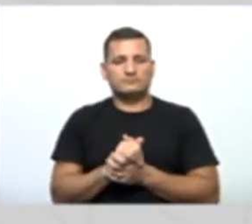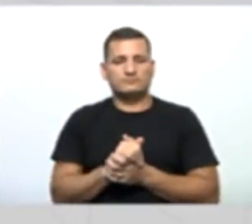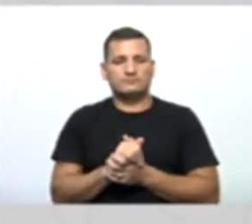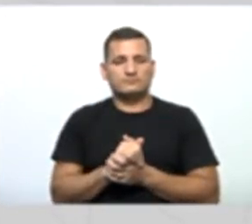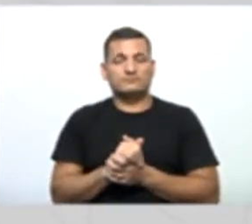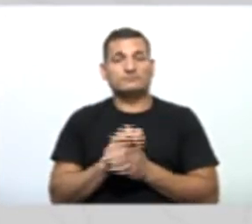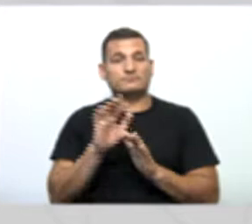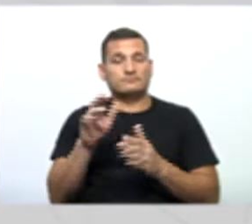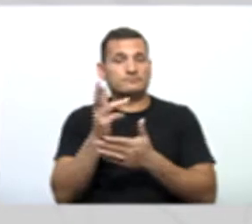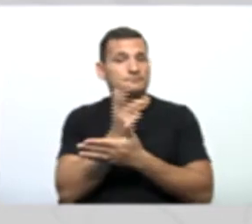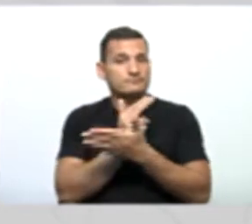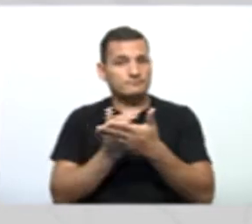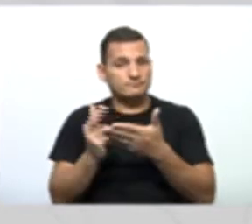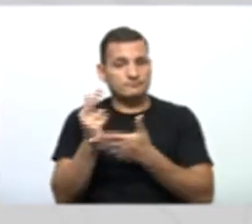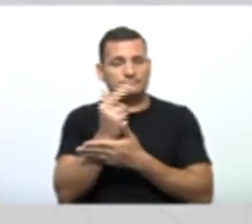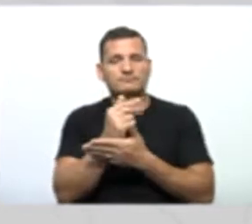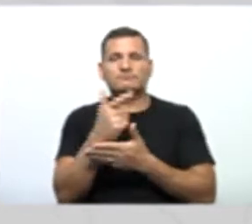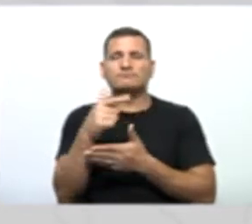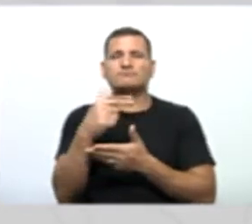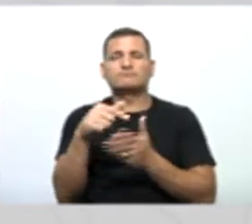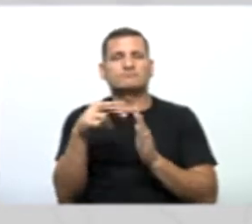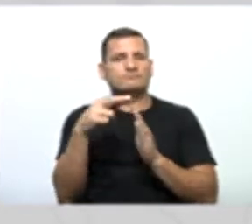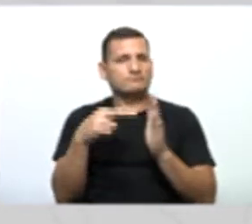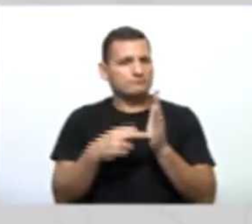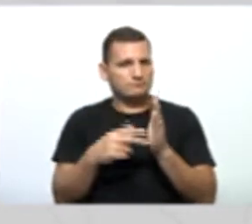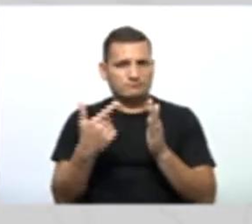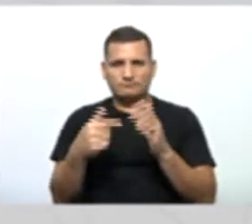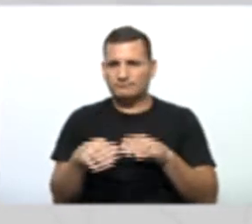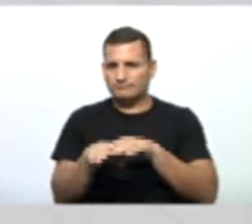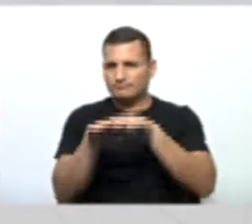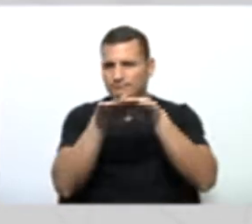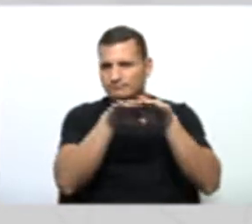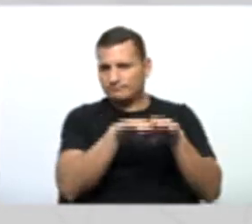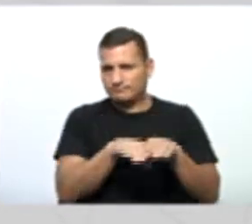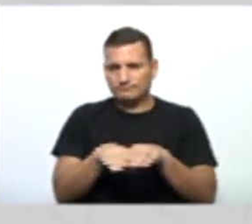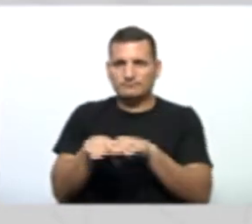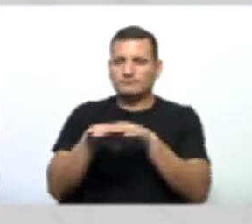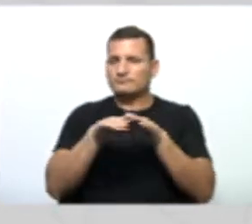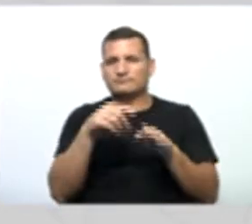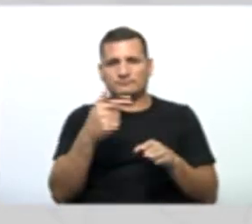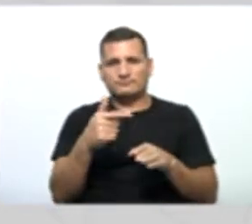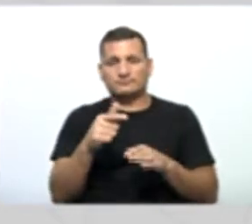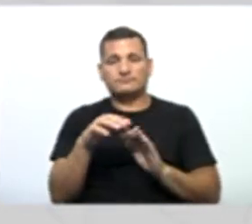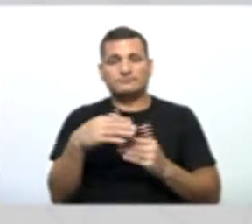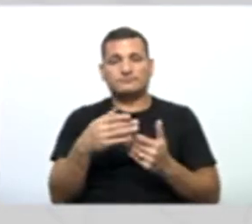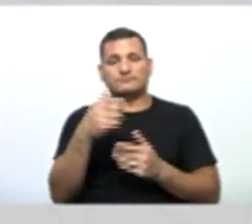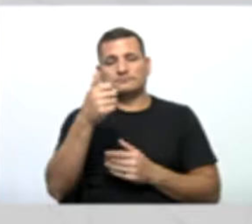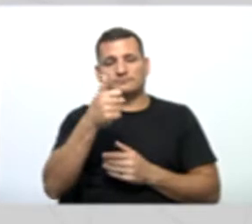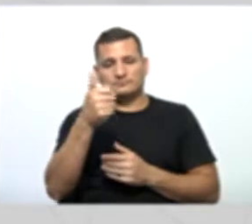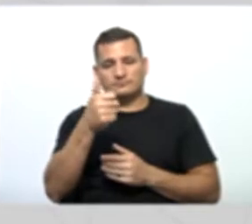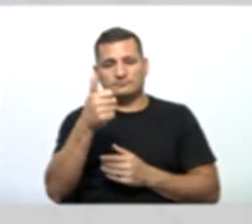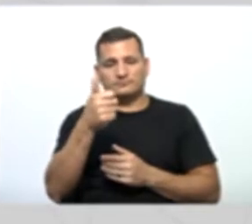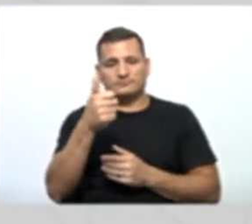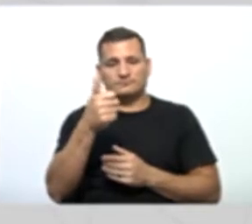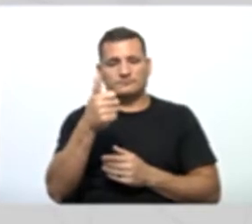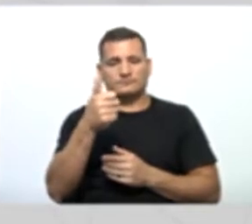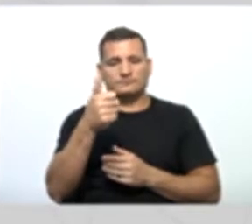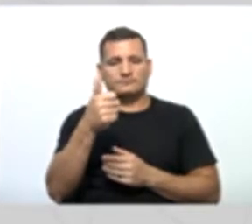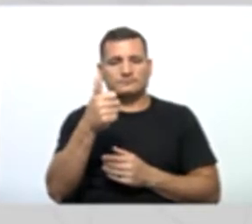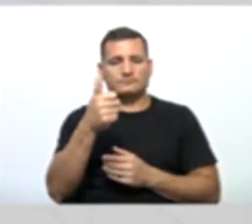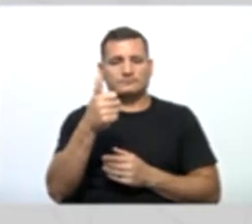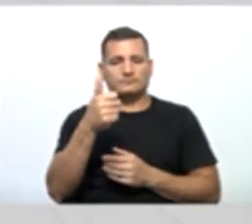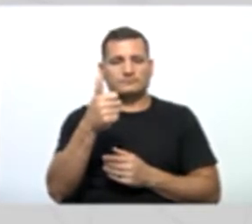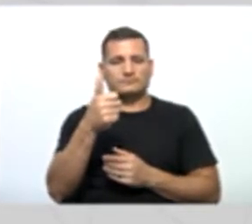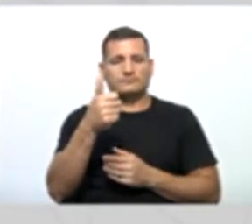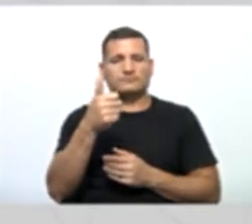Para o design, gente, ó, não tem uma regra, não tem um padrão a ser definido. Então, assim, ó, primeiro, aqui não foi feito